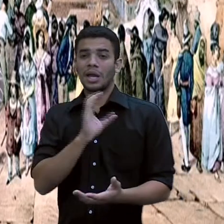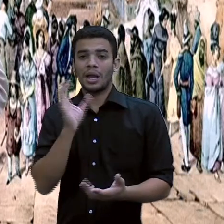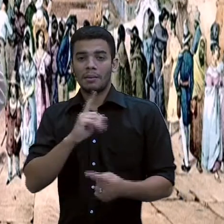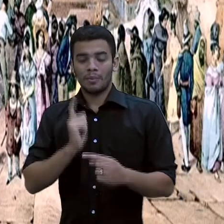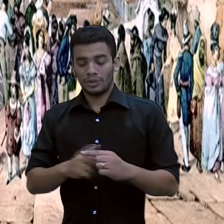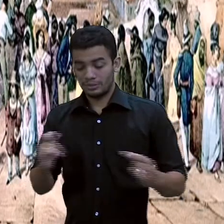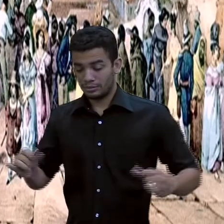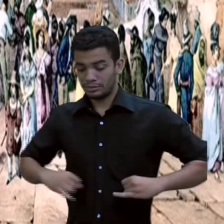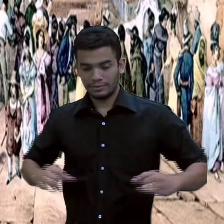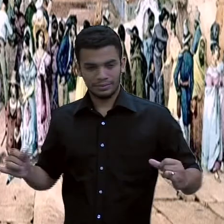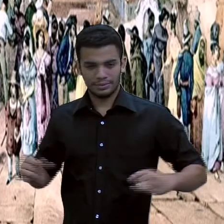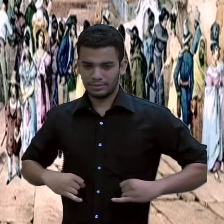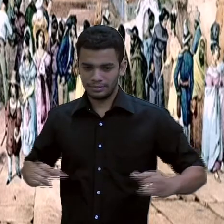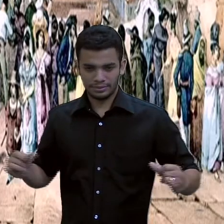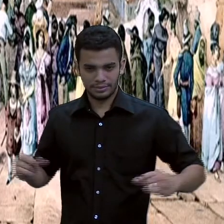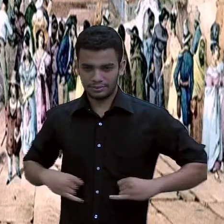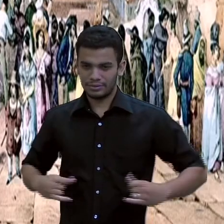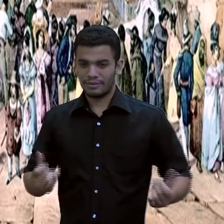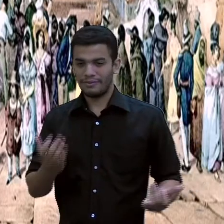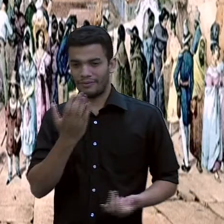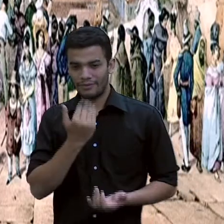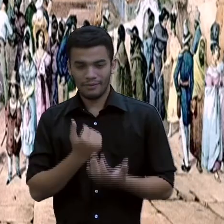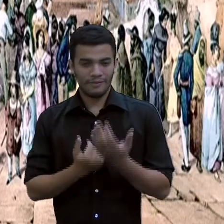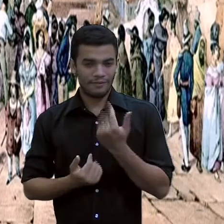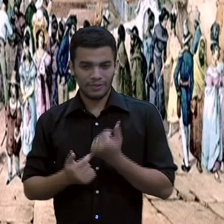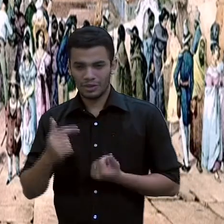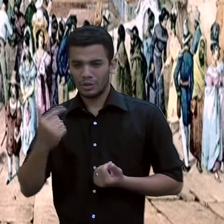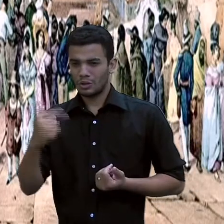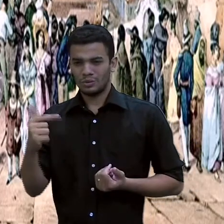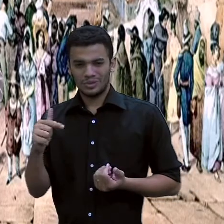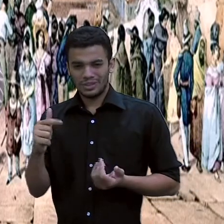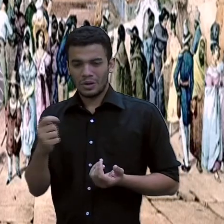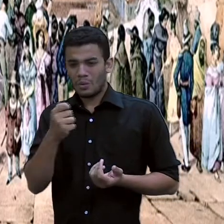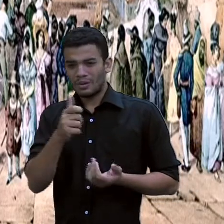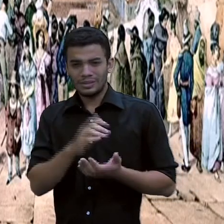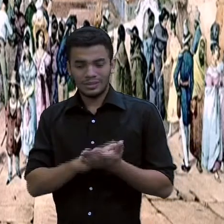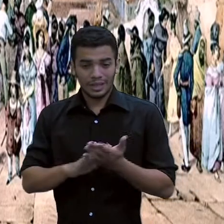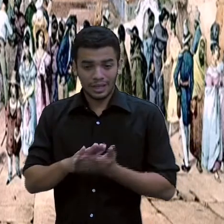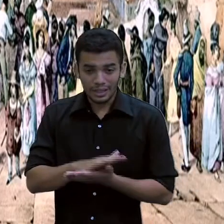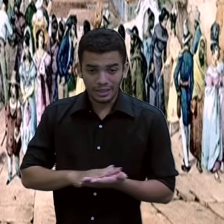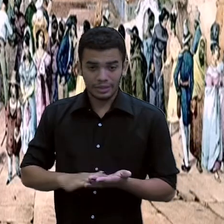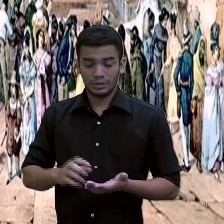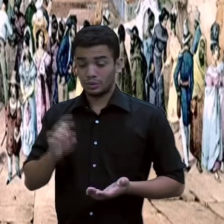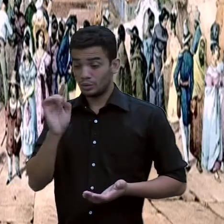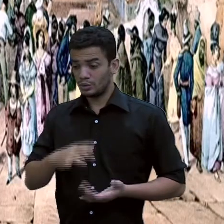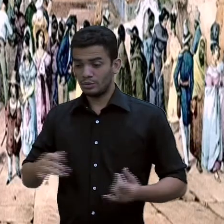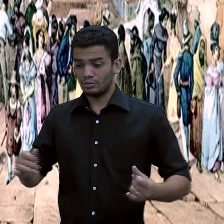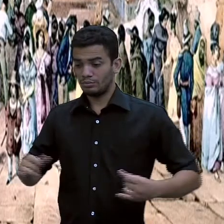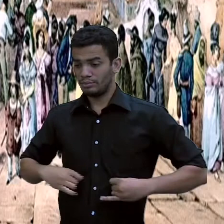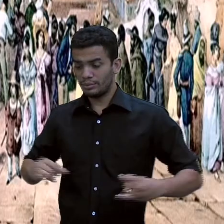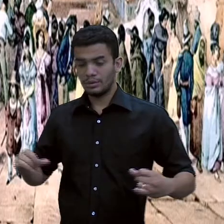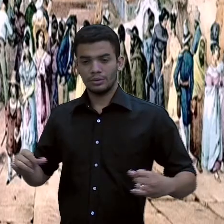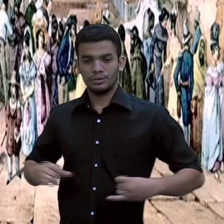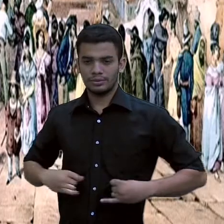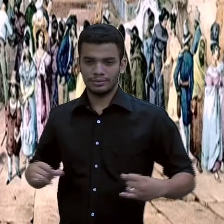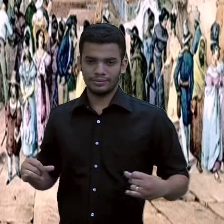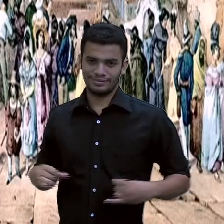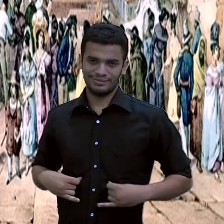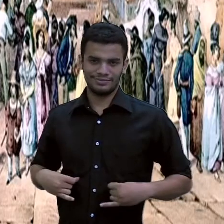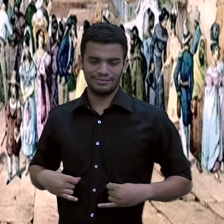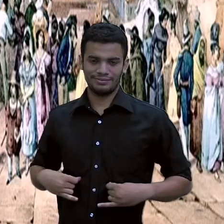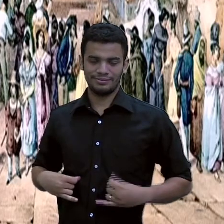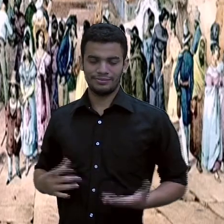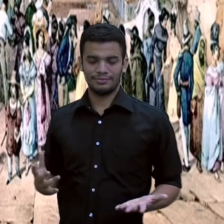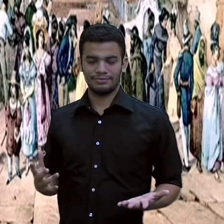da violência transformava os castigos físicos em um elemento eficaz na dominação. Quem quer ser açoitado, nem